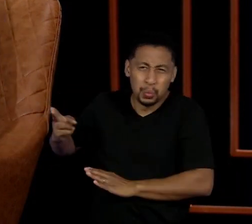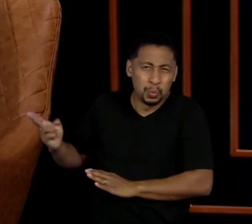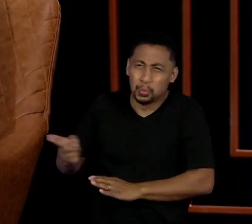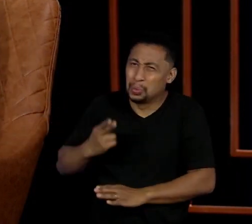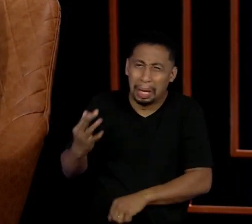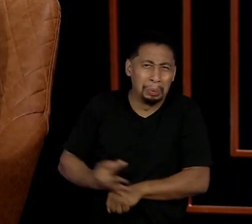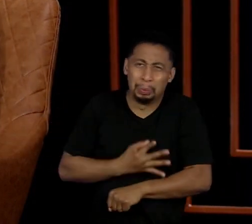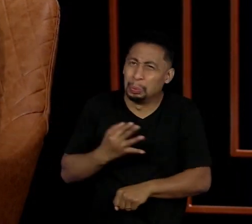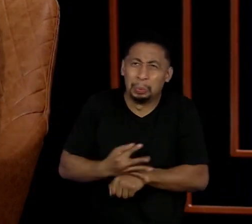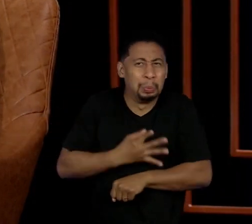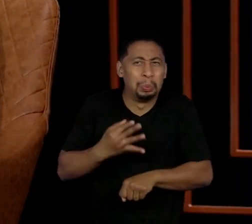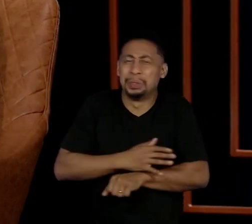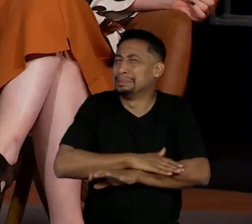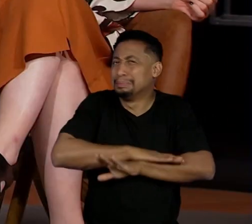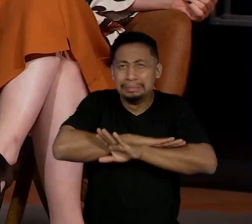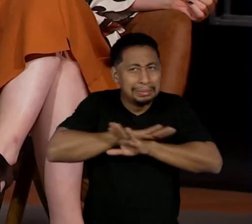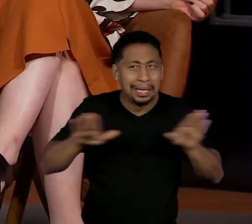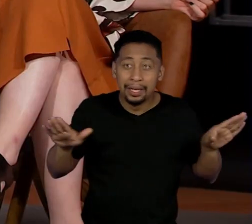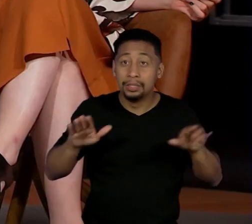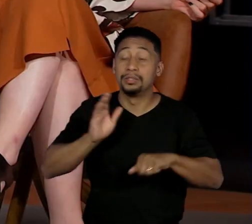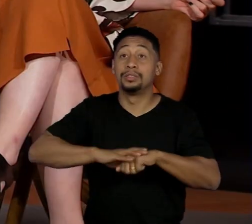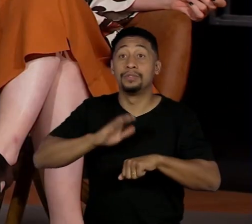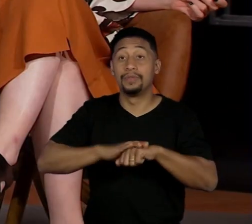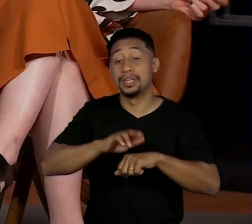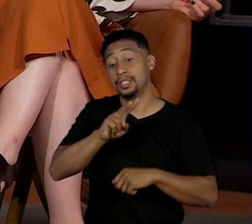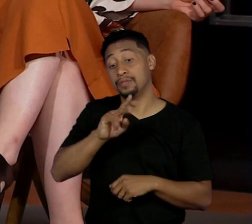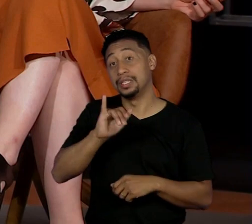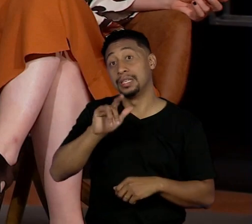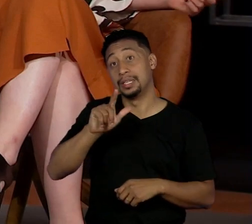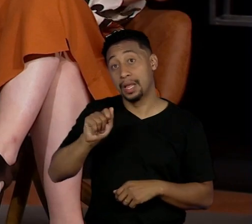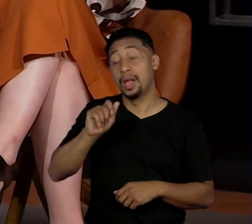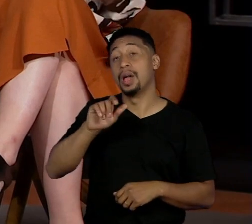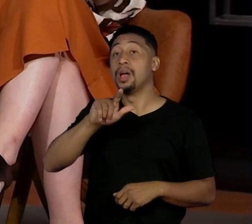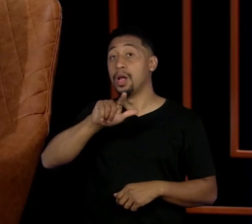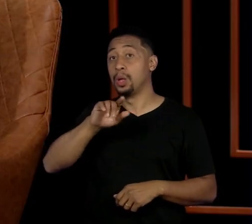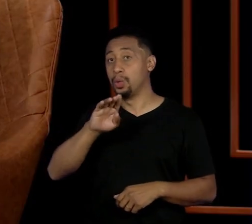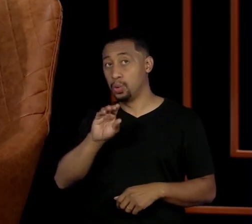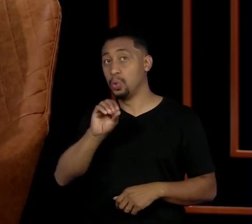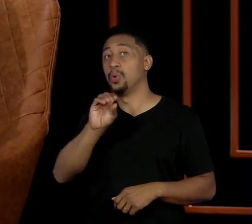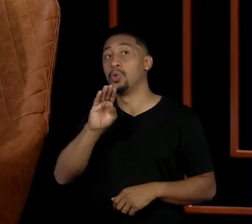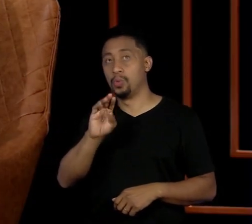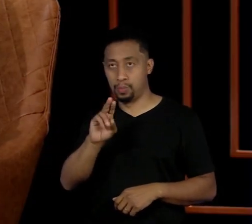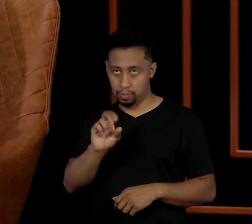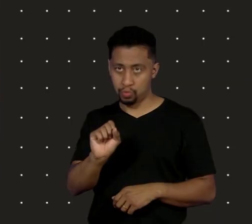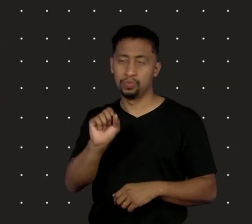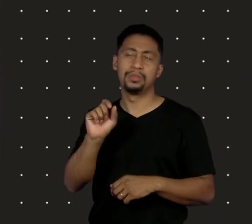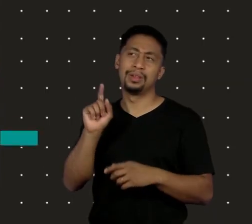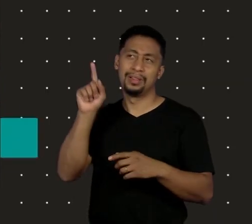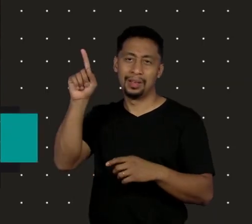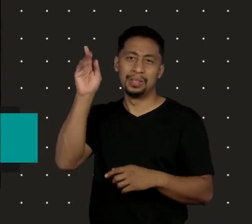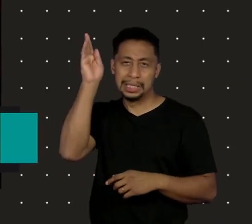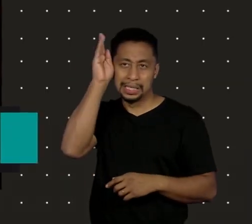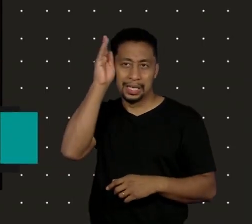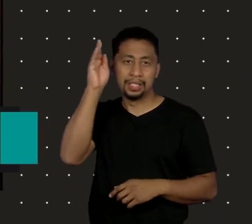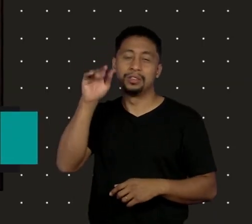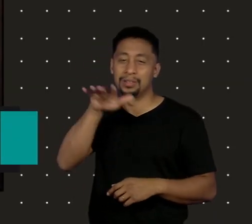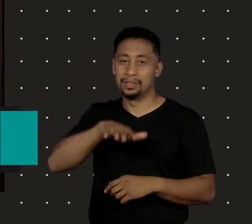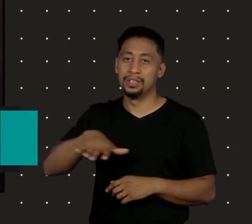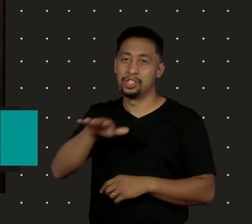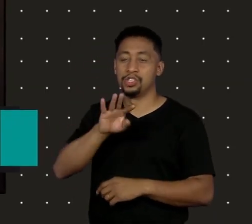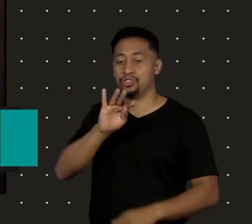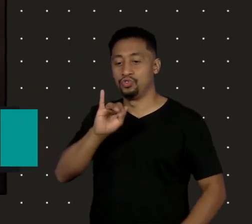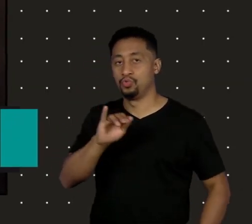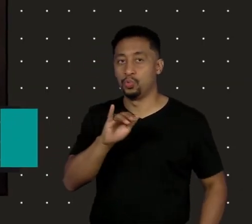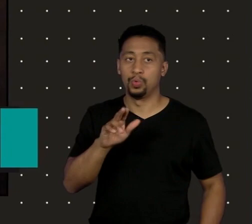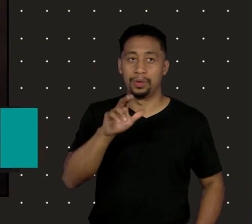olha só, nós fizemos o Vila Lobos. A gente estreou no Sesc da Tijuca e o Ítalo Rossi, que era diretor do Vila Lobos, nos chamou para